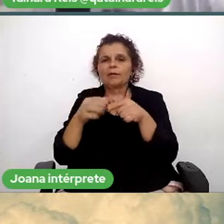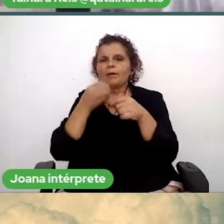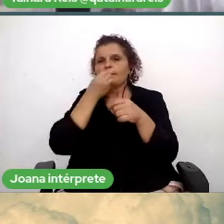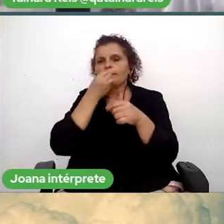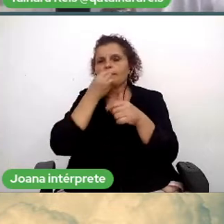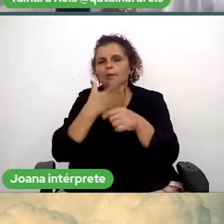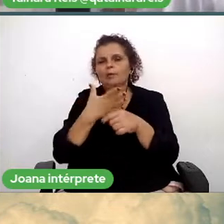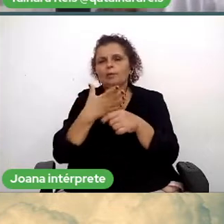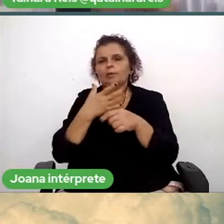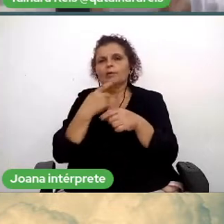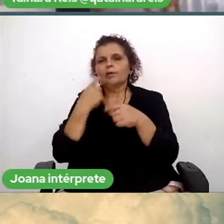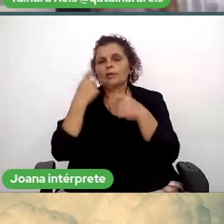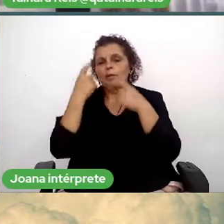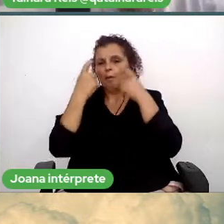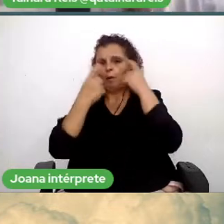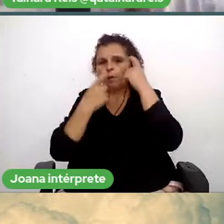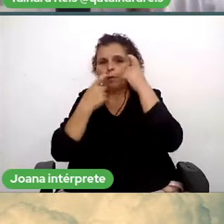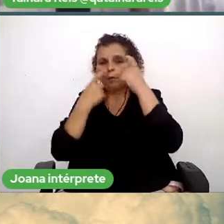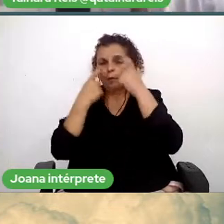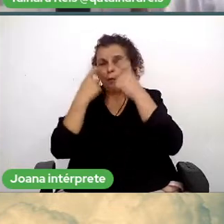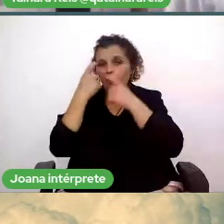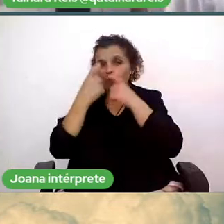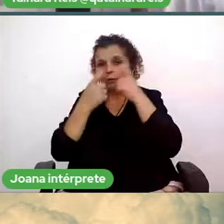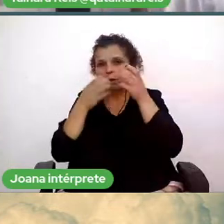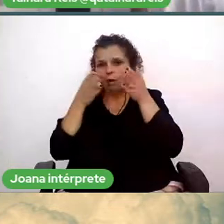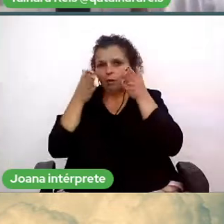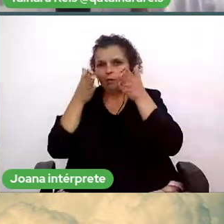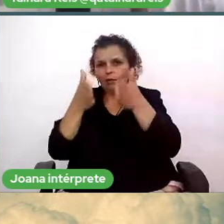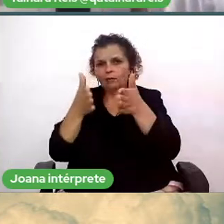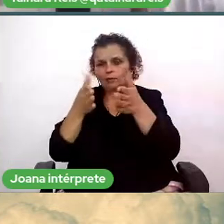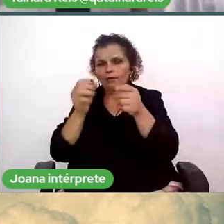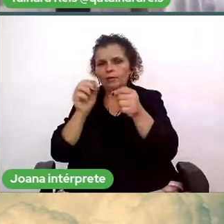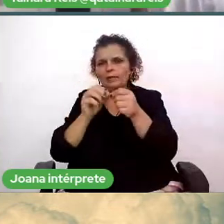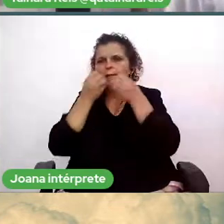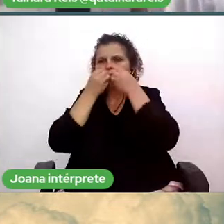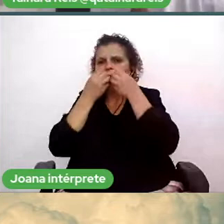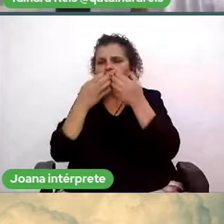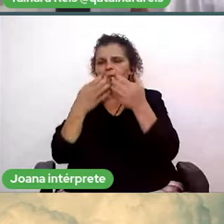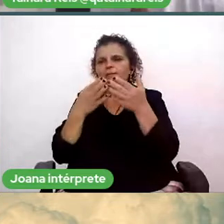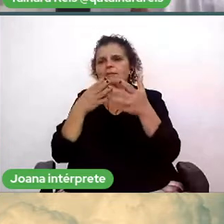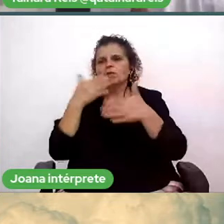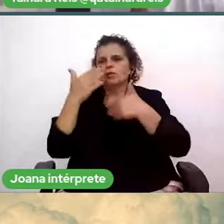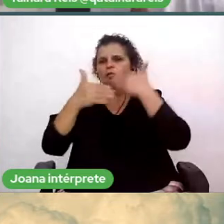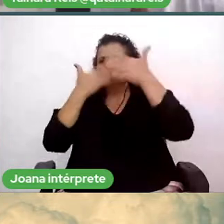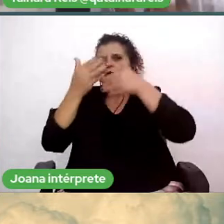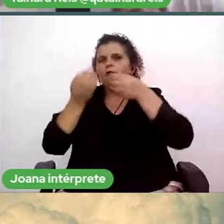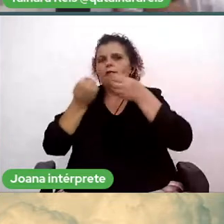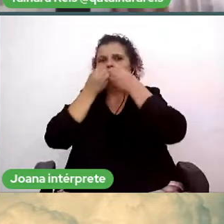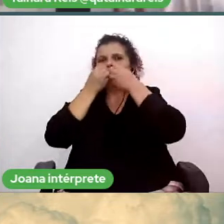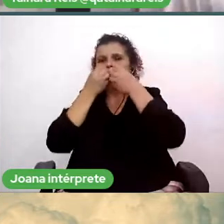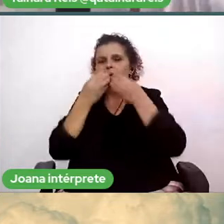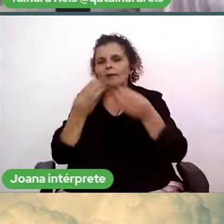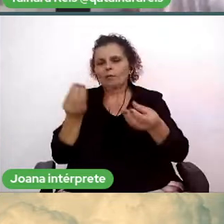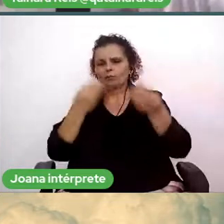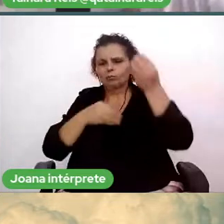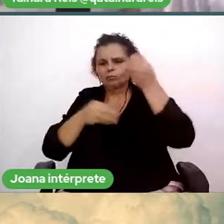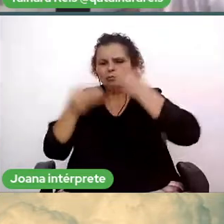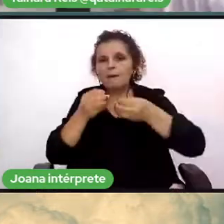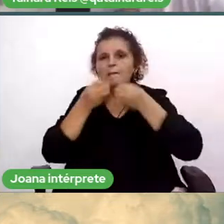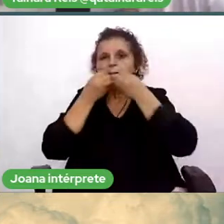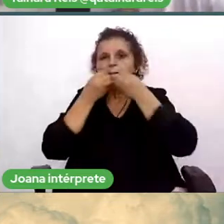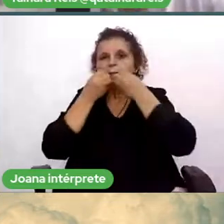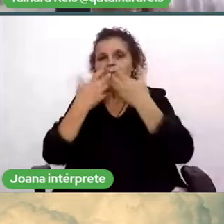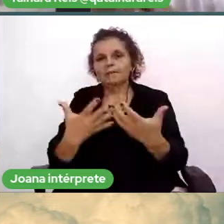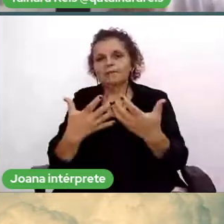preocupar somente em fazer muito bem aquilo, porque não vai ter que se esforçar para entender, porque já conseguiu atingir esse